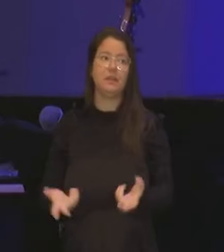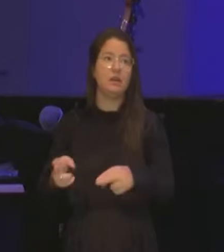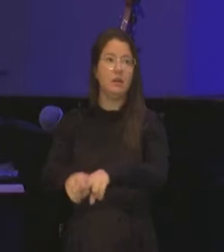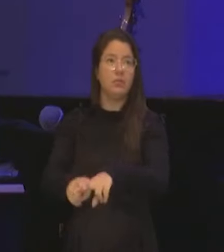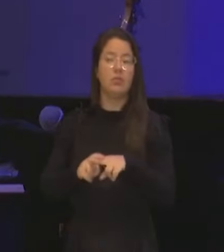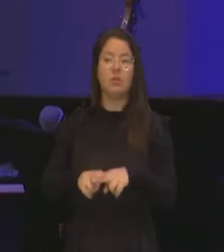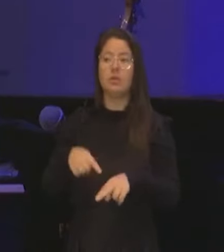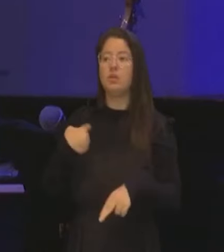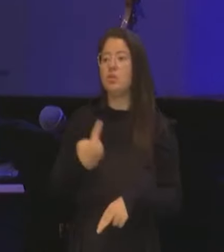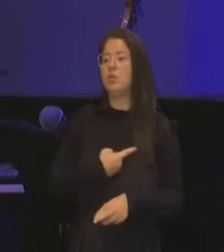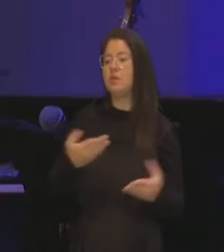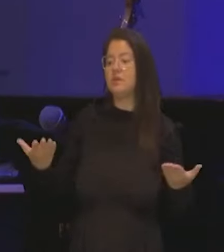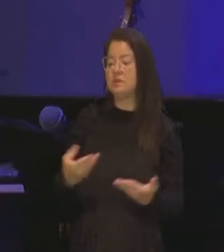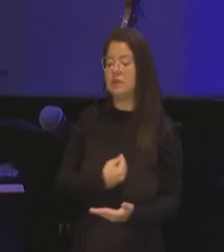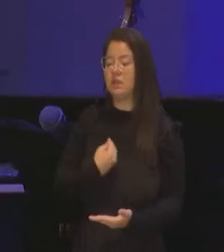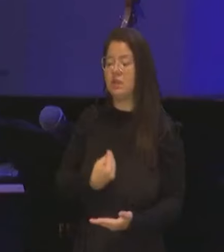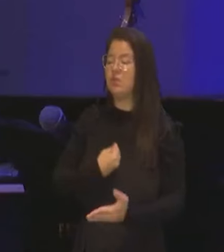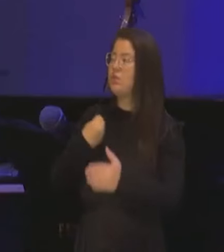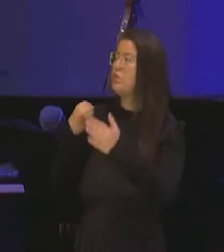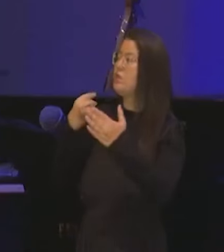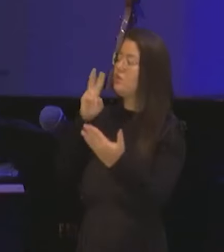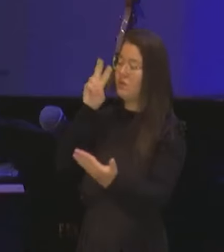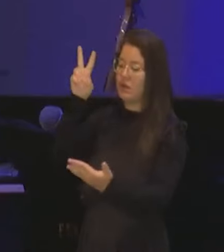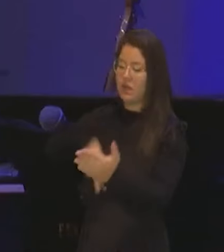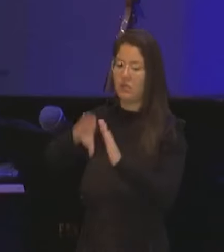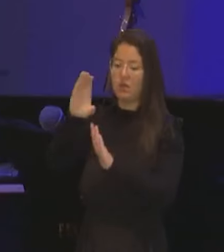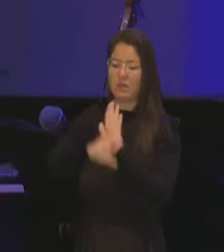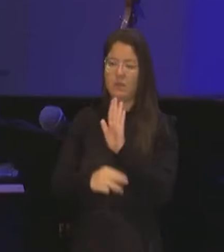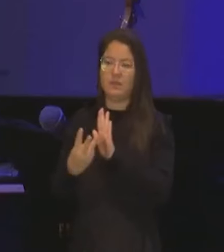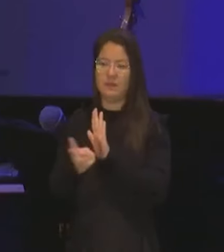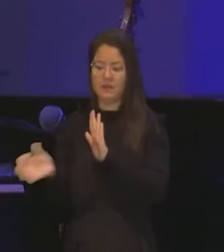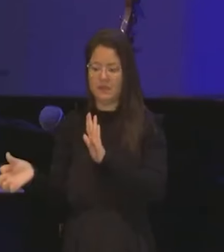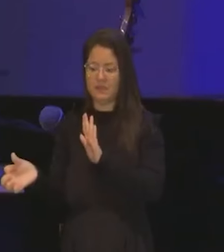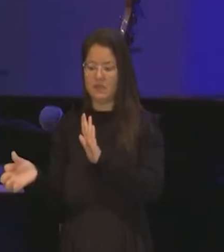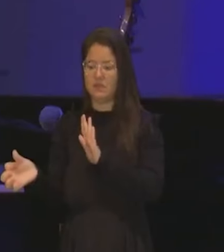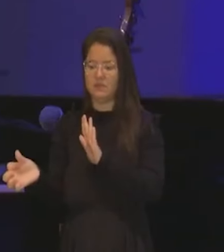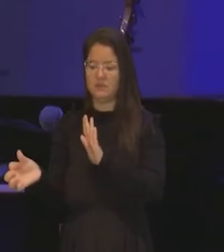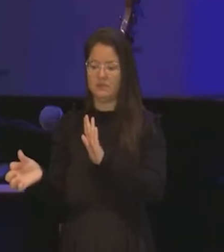Portanto, nós estamos aqui diante desse capítulo 36.